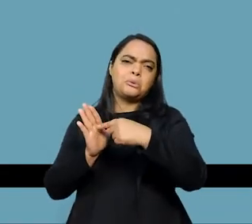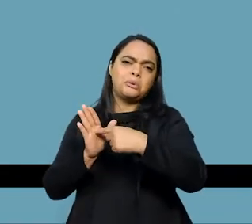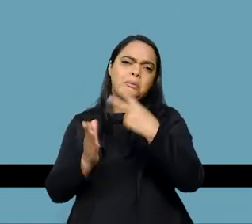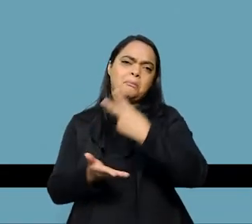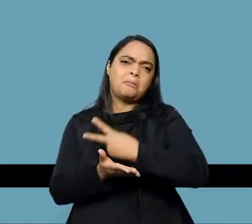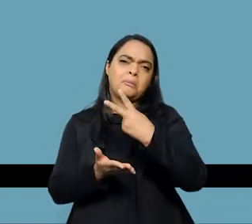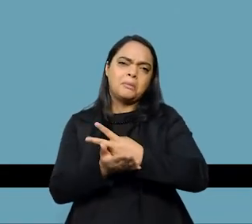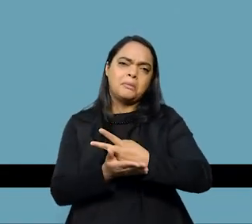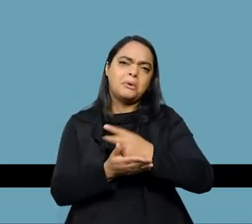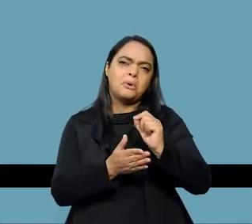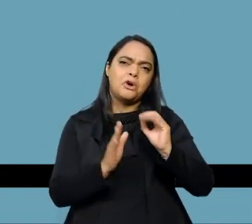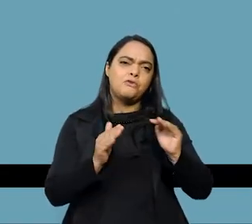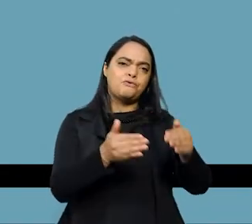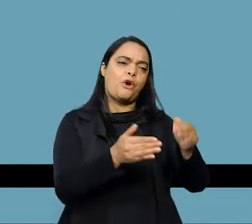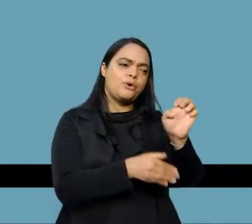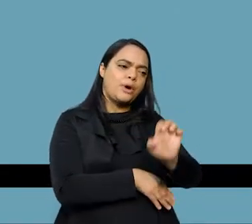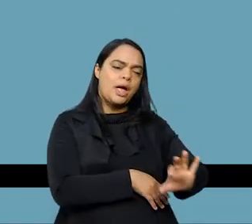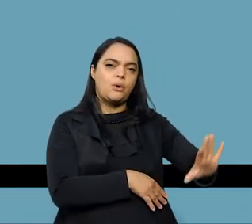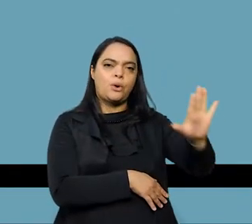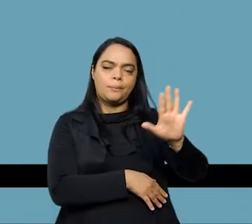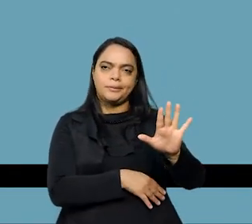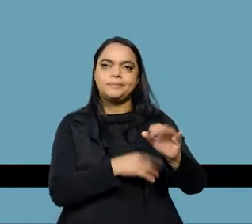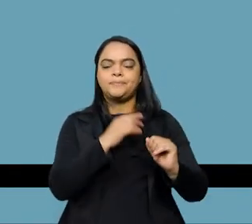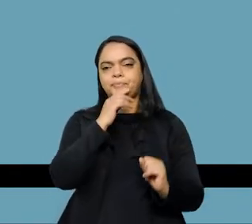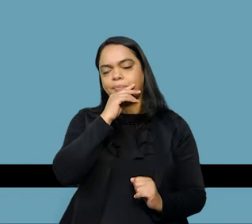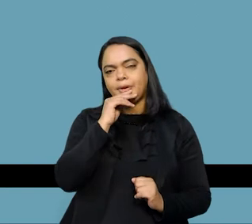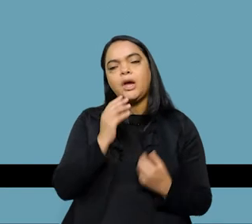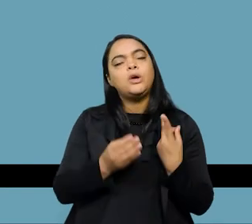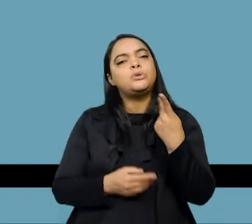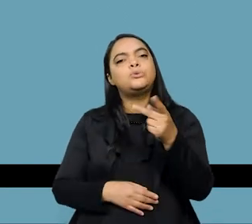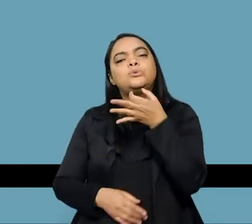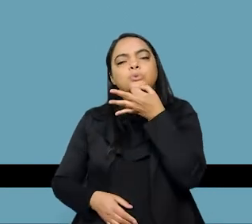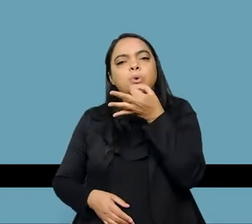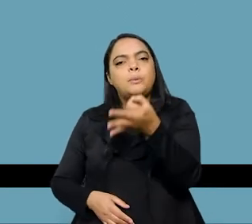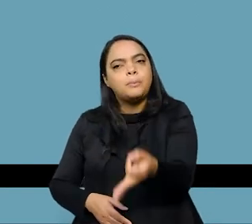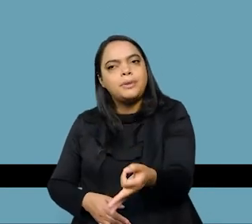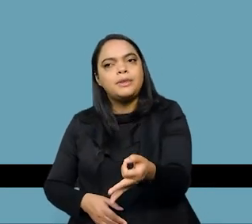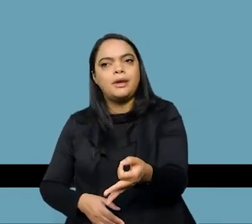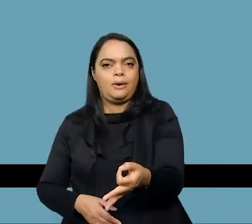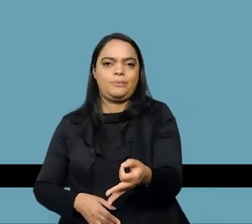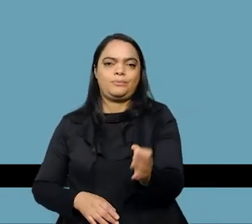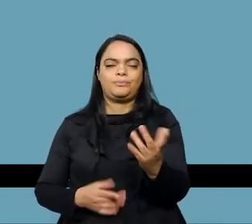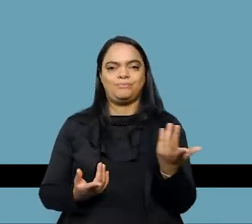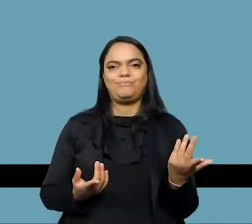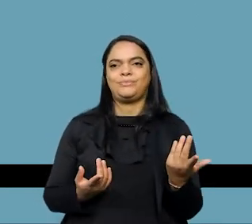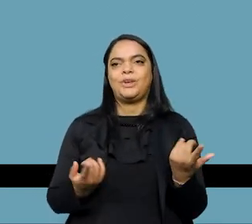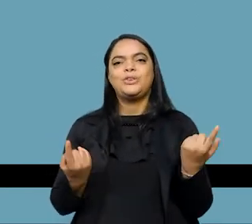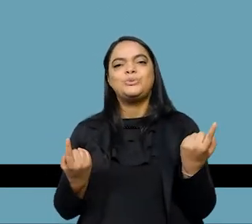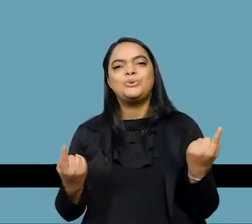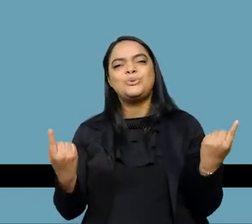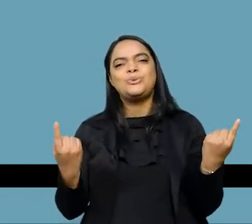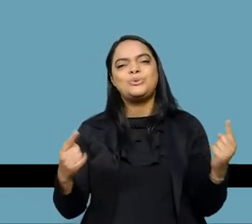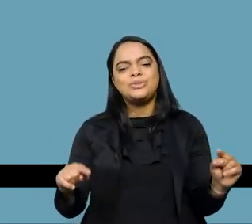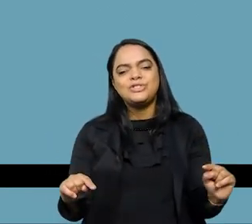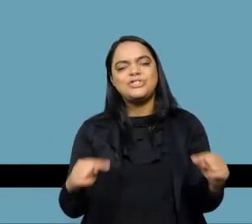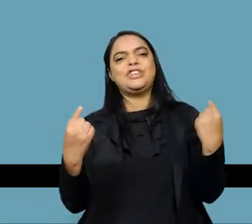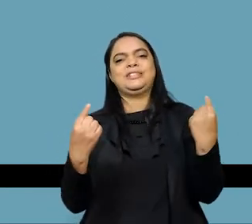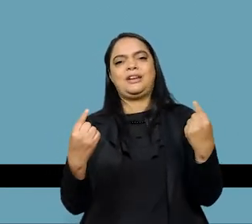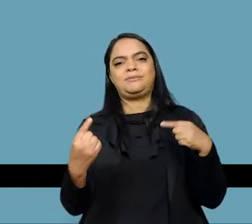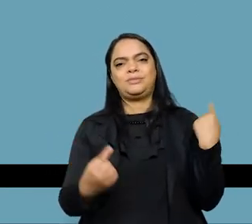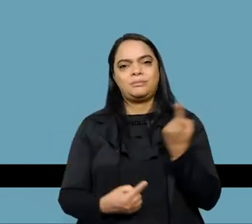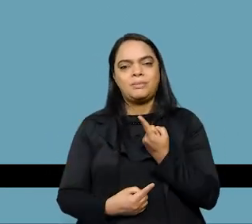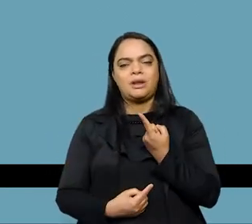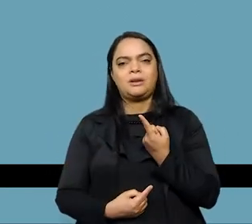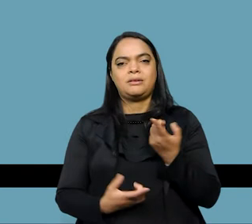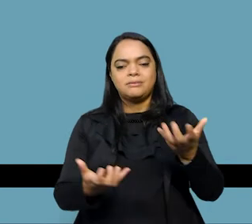Né? Como que você vê esses dois desafios? Como que você vê esses dois desafios para a gente que quer construir